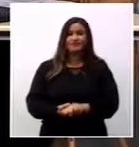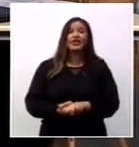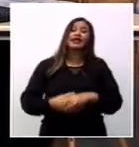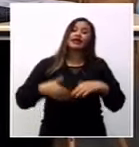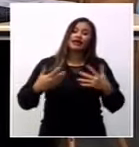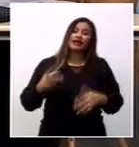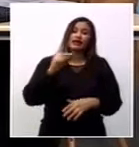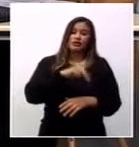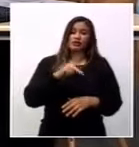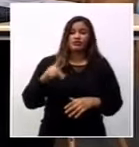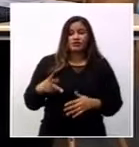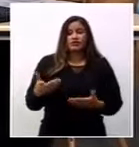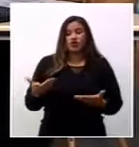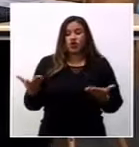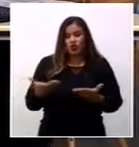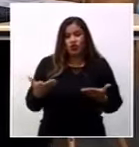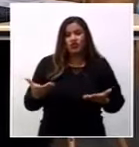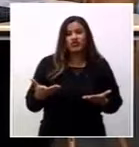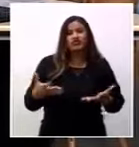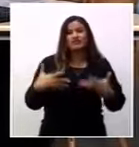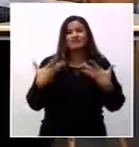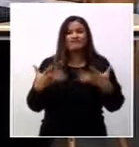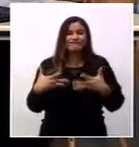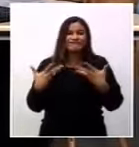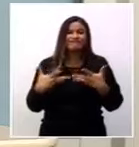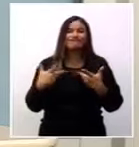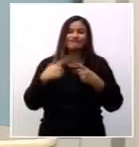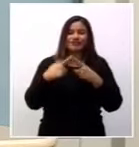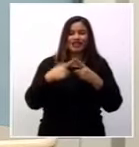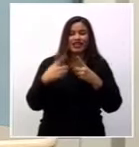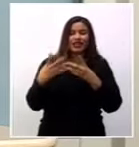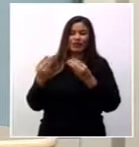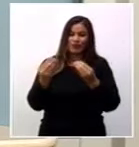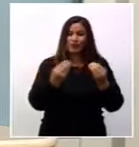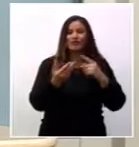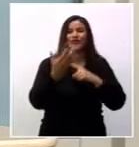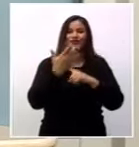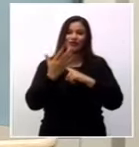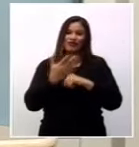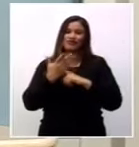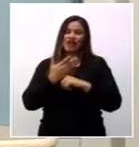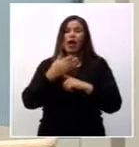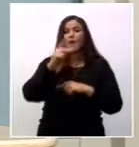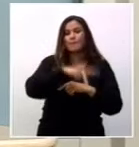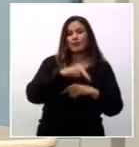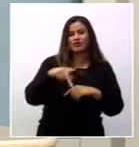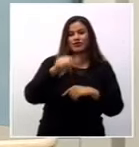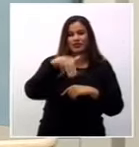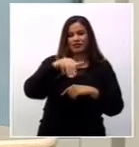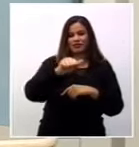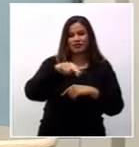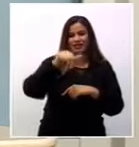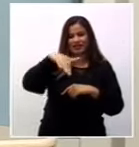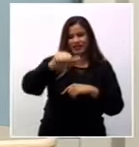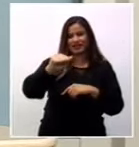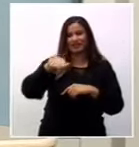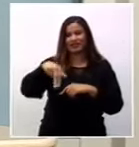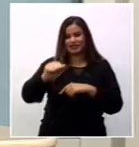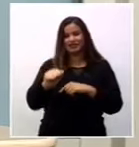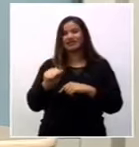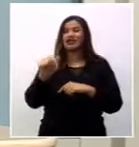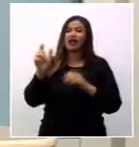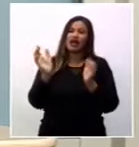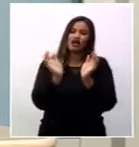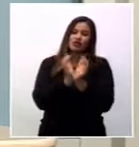dia mais a gente fica contente, né, com todas as contribuições da professora Mariana para as aulas de geografia, né, que faz parte da nossa